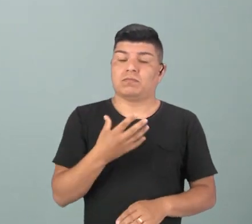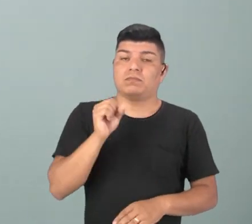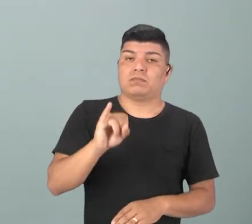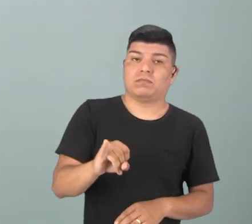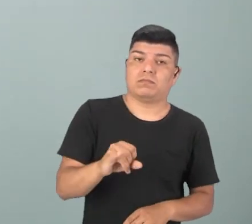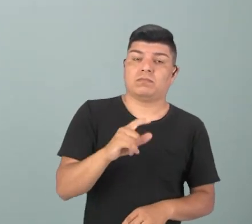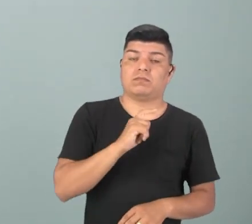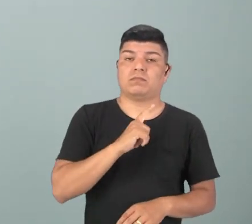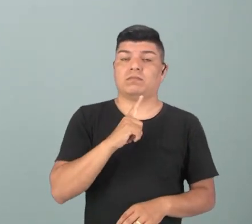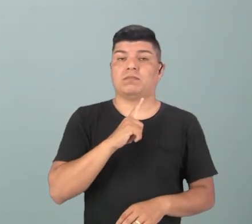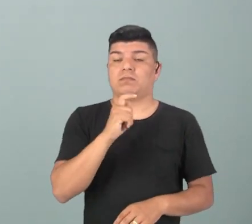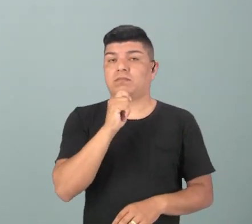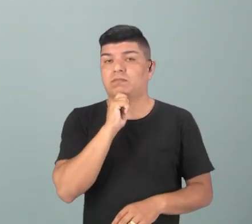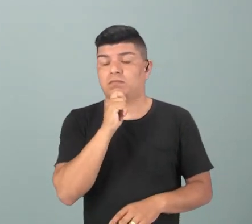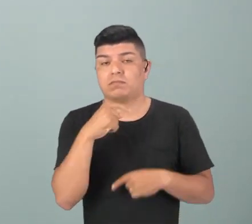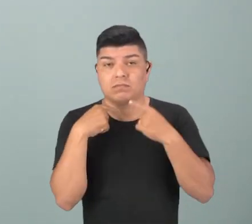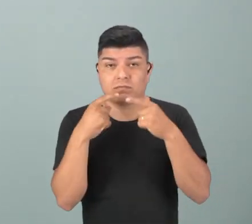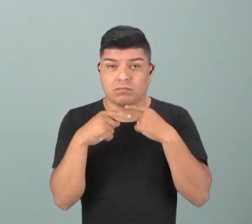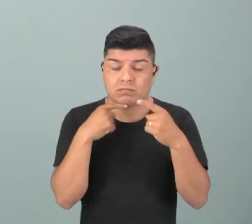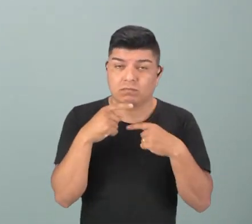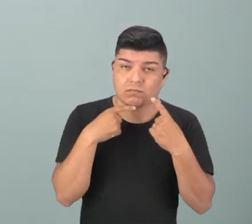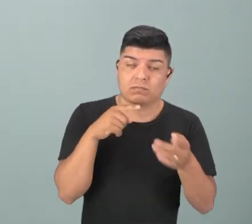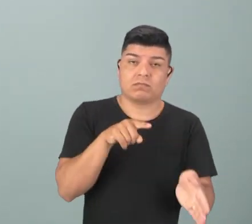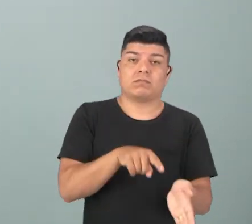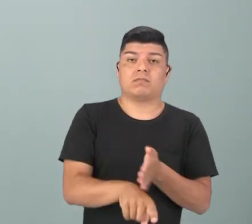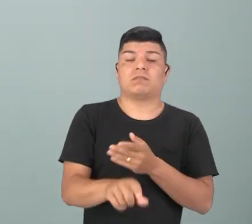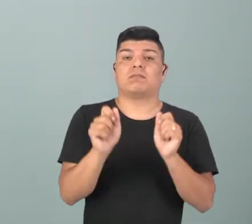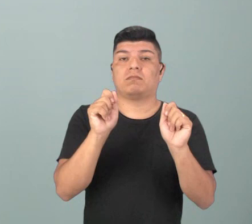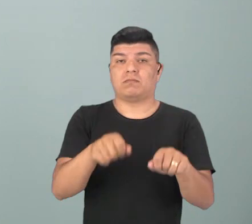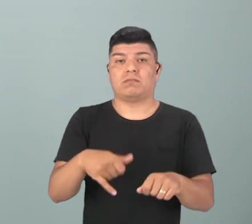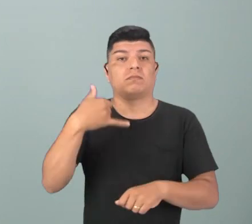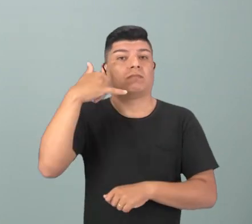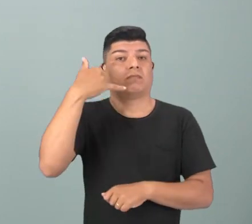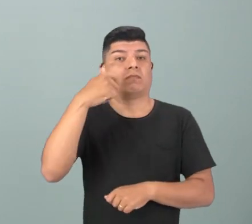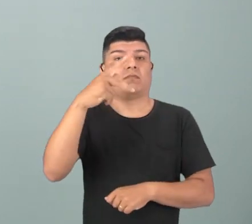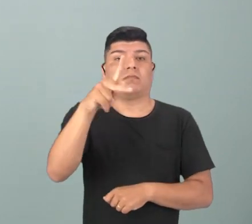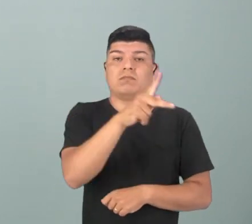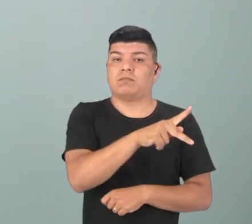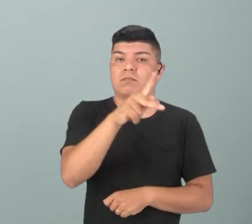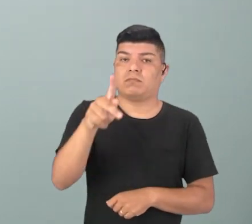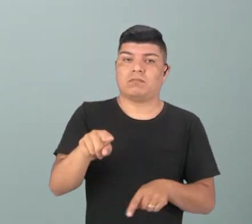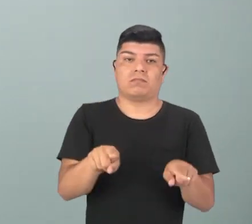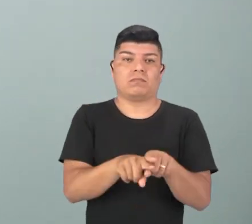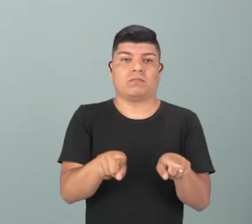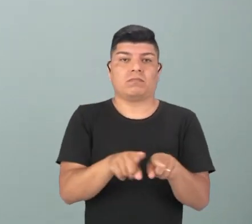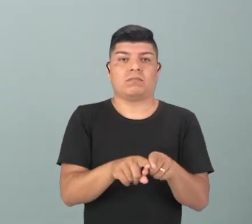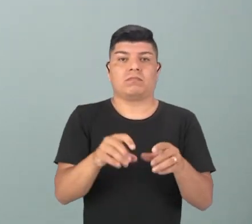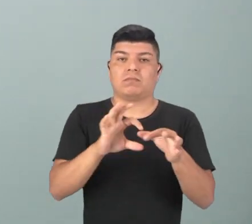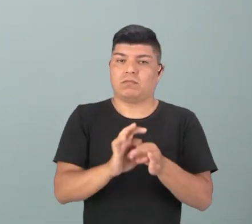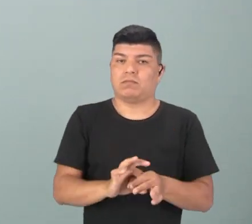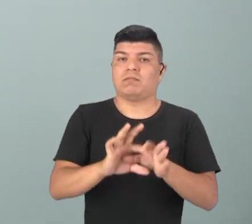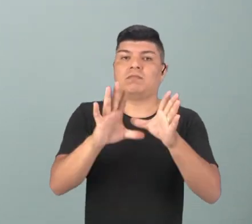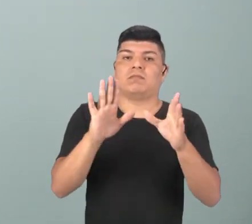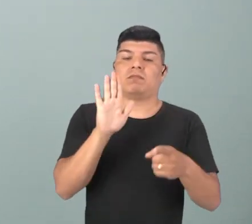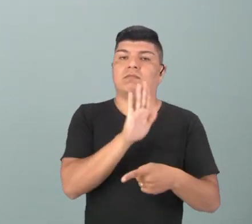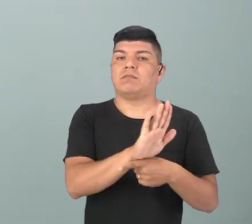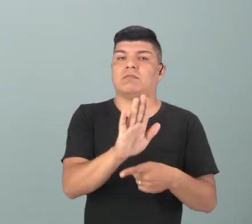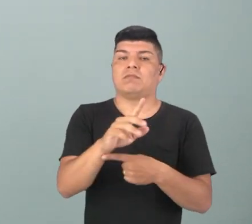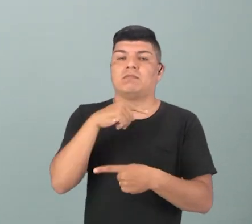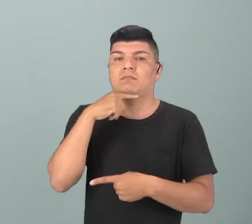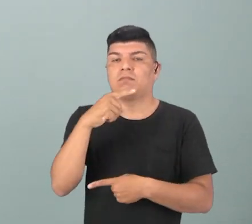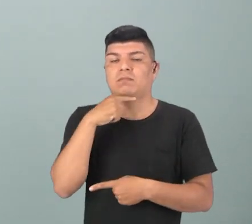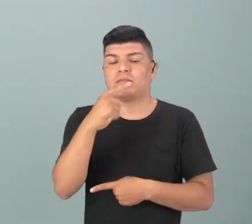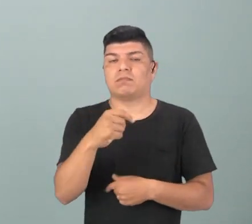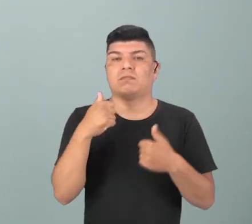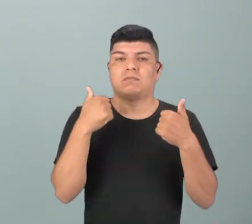se você ainda tem alguma dúvida, alguma perguntinha sobre essa aula, você pode entrar em contato com o seu professor também, que ele estará à disposição aí para tirar essa